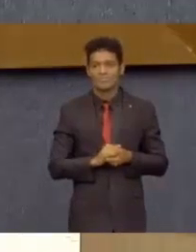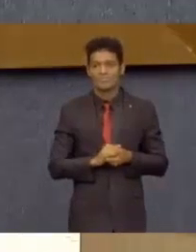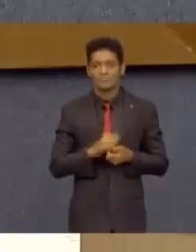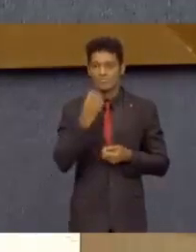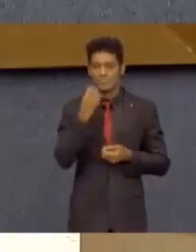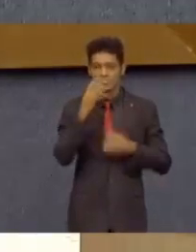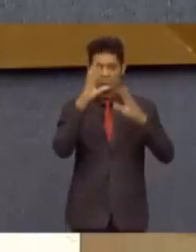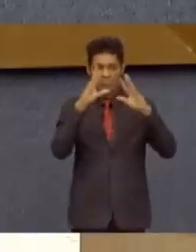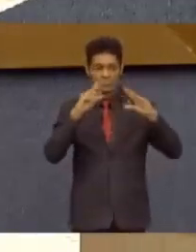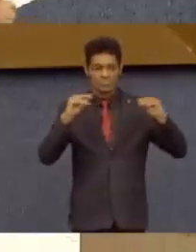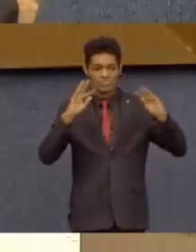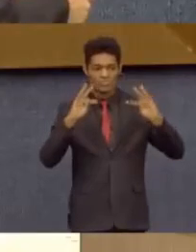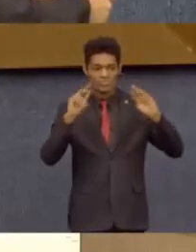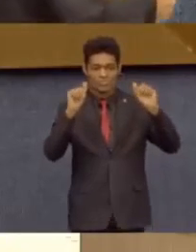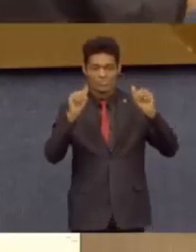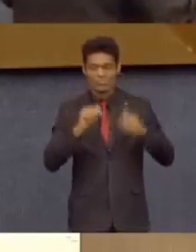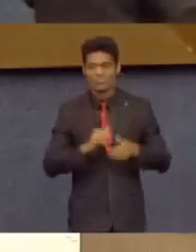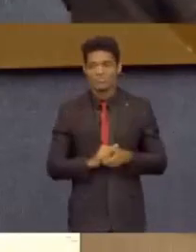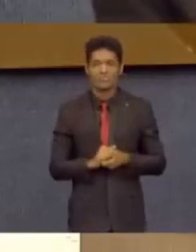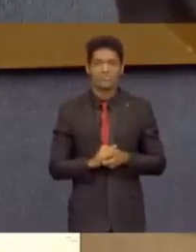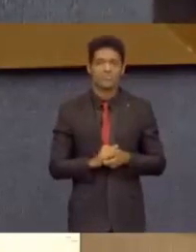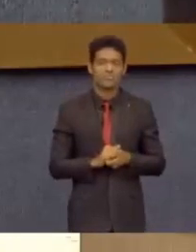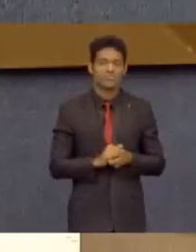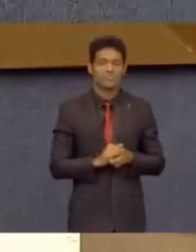Boa noite a todos e a todas.